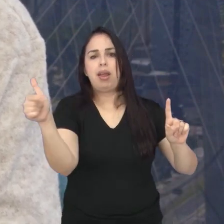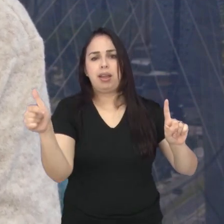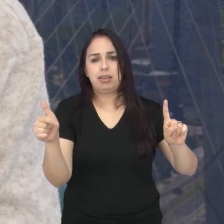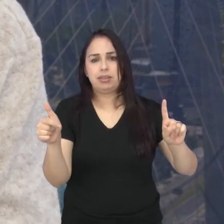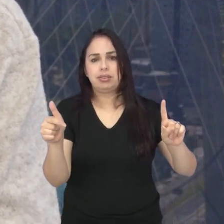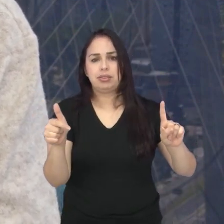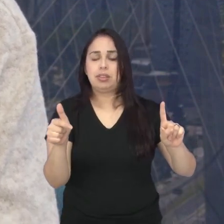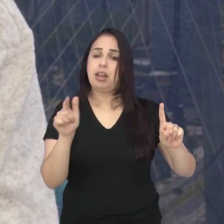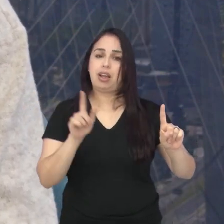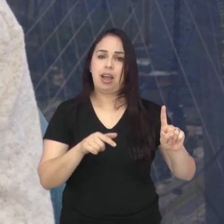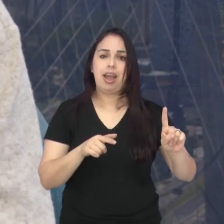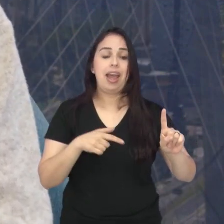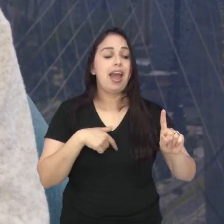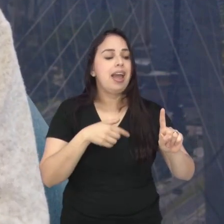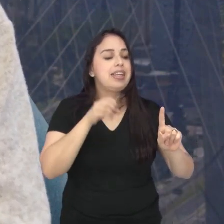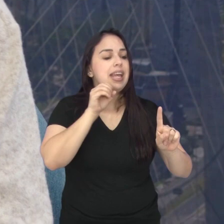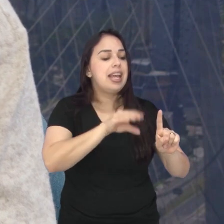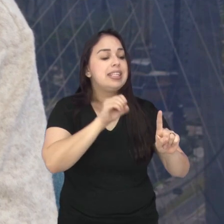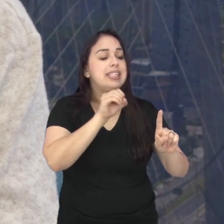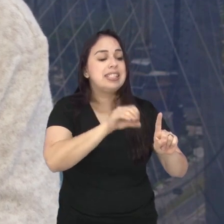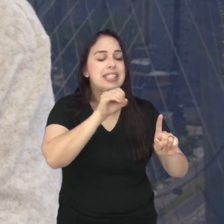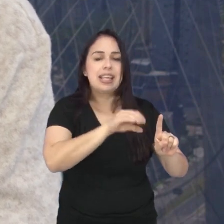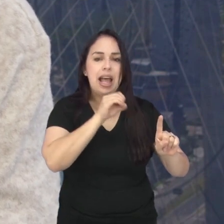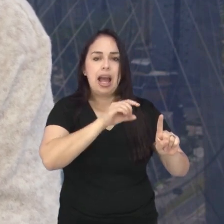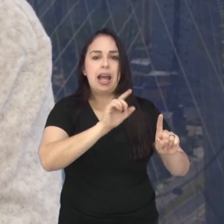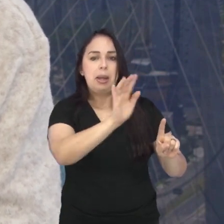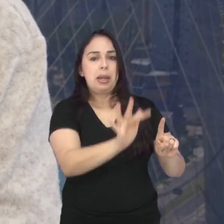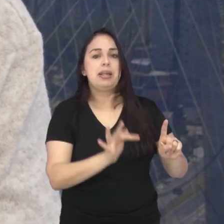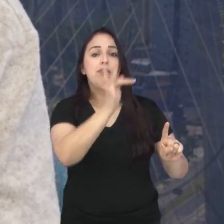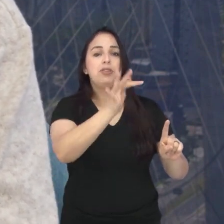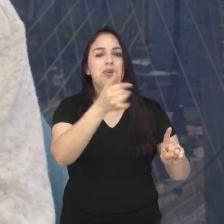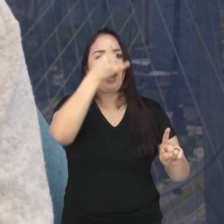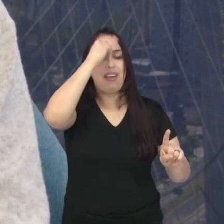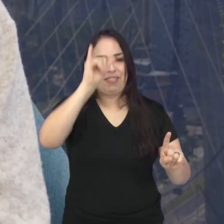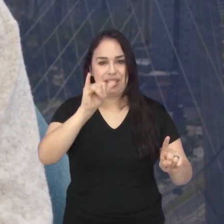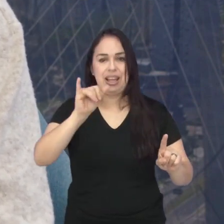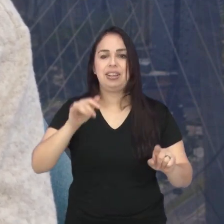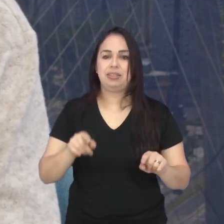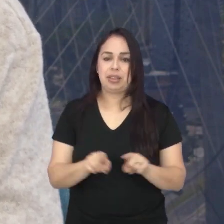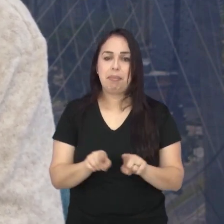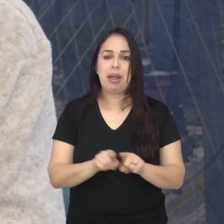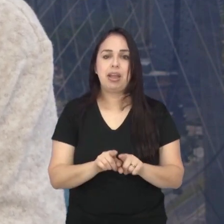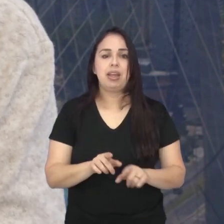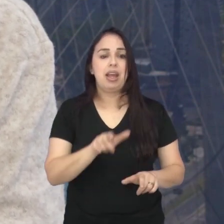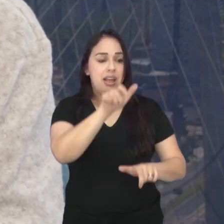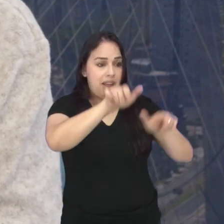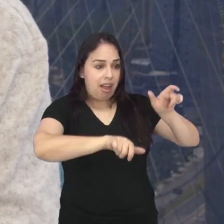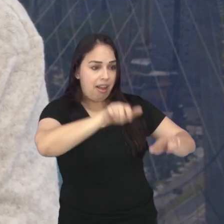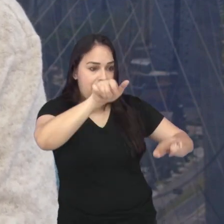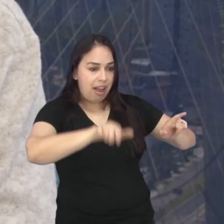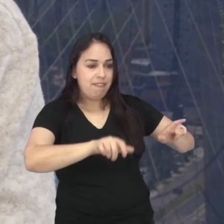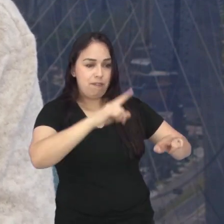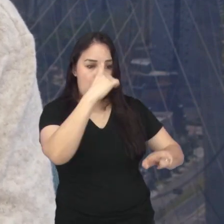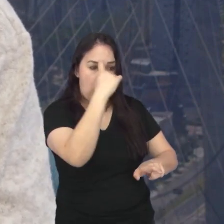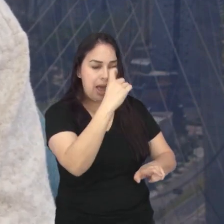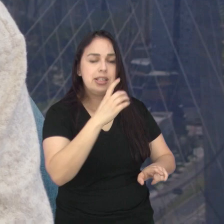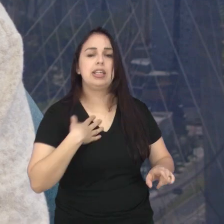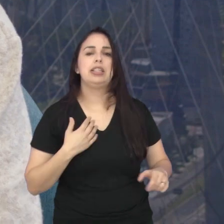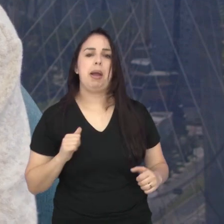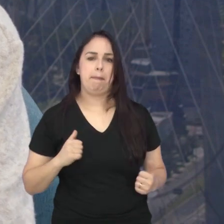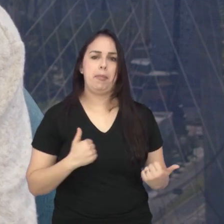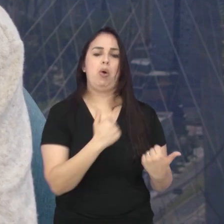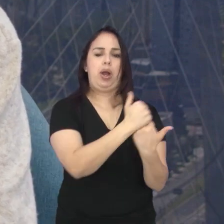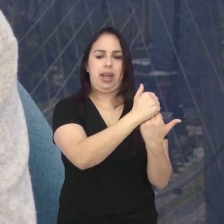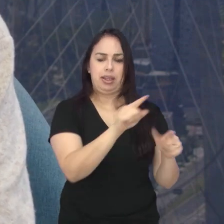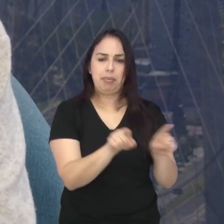violência doméstica, né? São aspectos preventivos apenas. Como também a apoiar aquelas mulheres que estão em situação de violência doméstica,